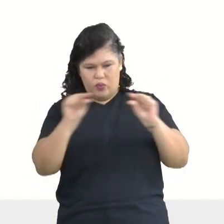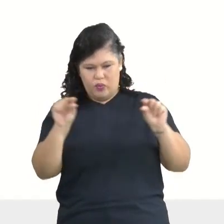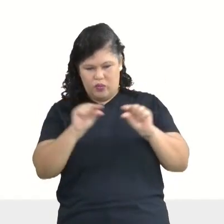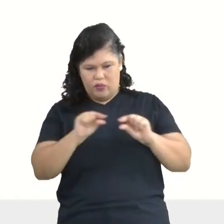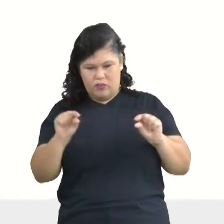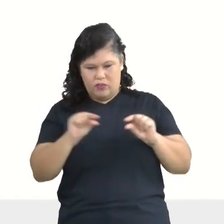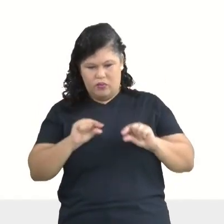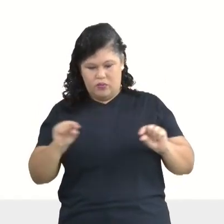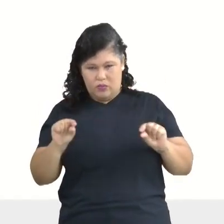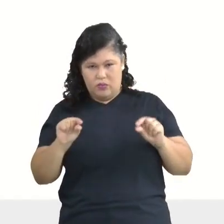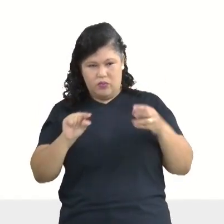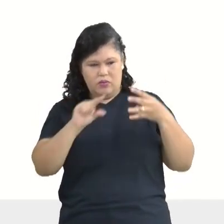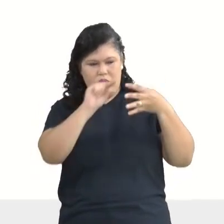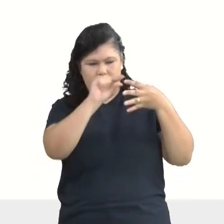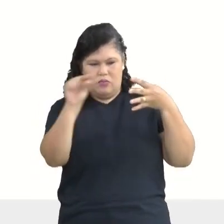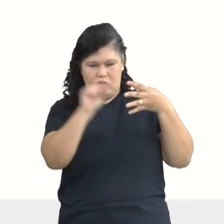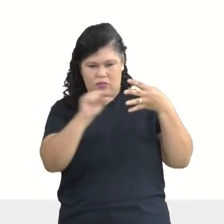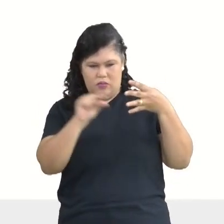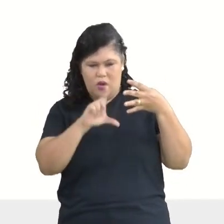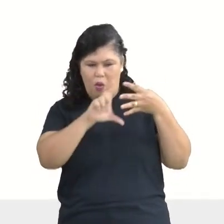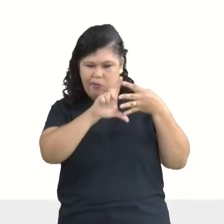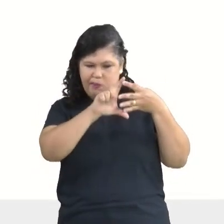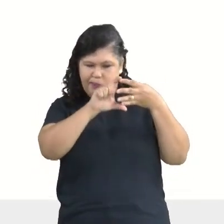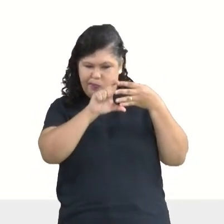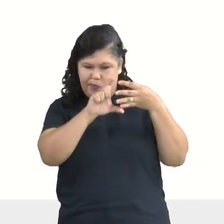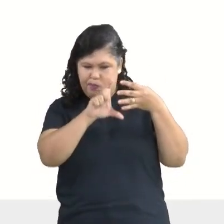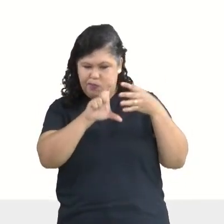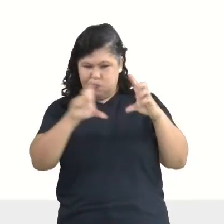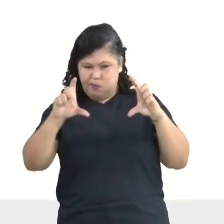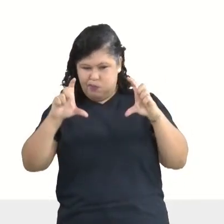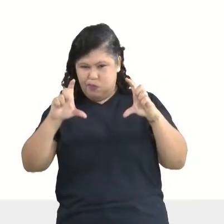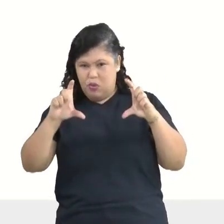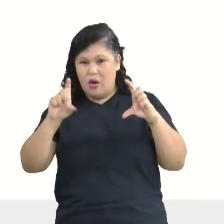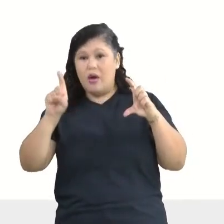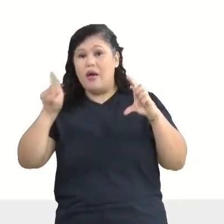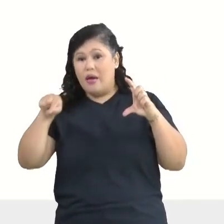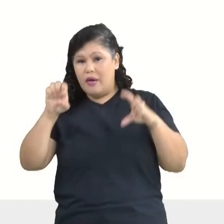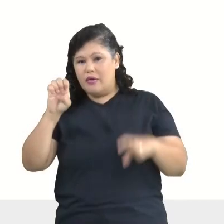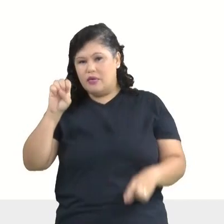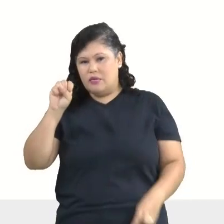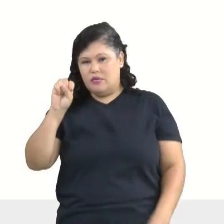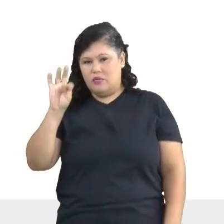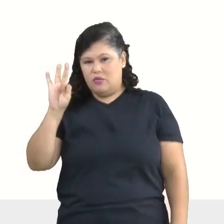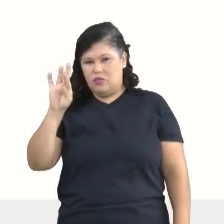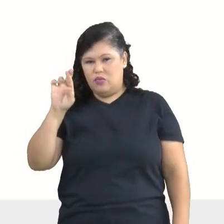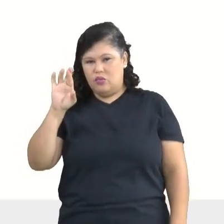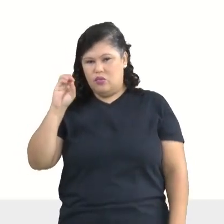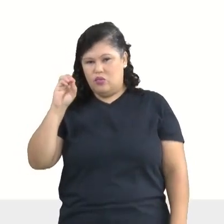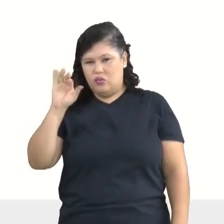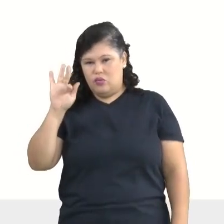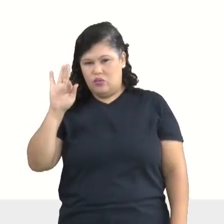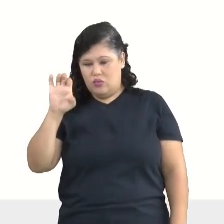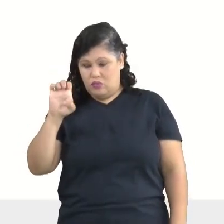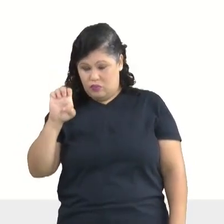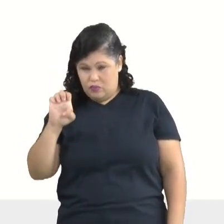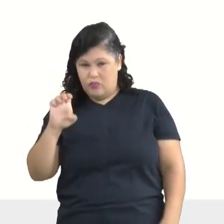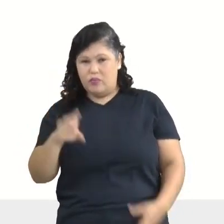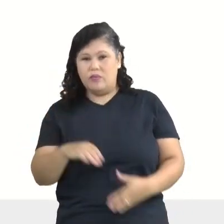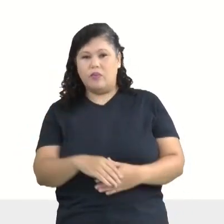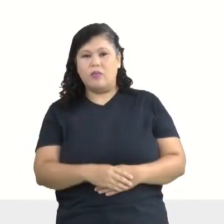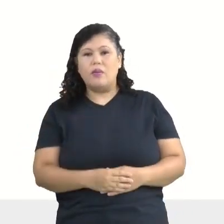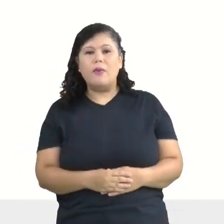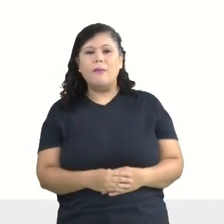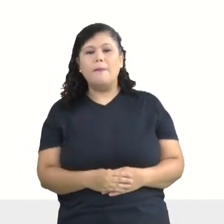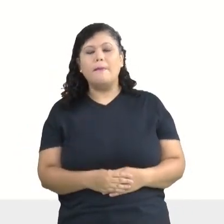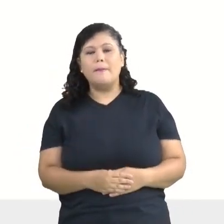quê? De versos. Grupos de